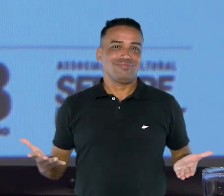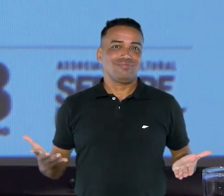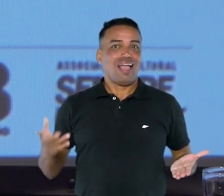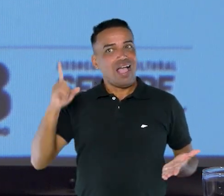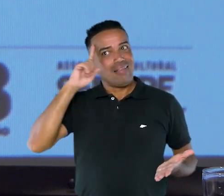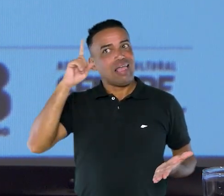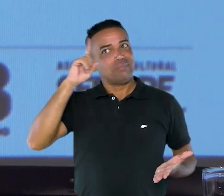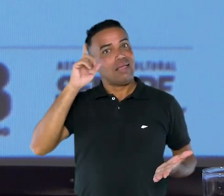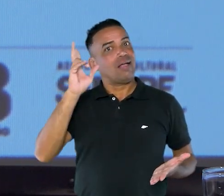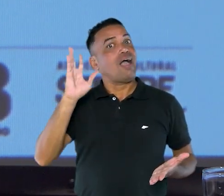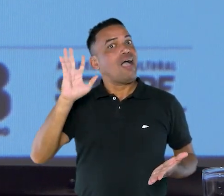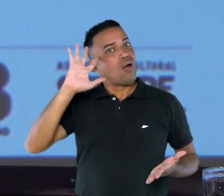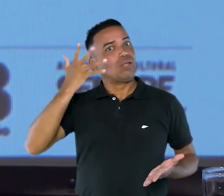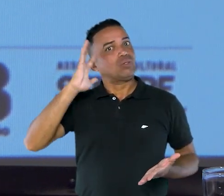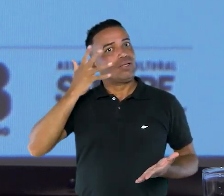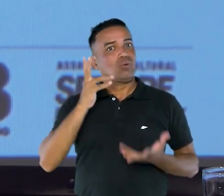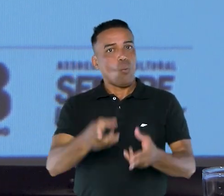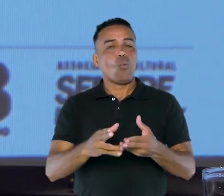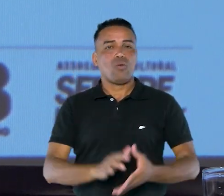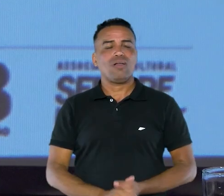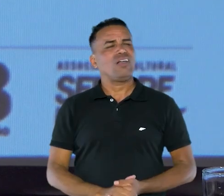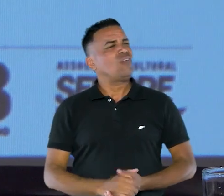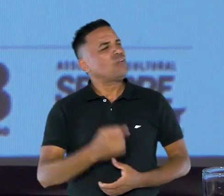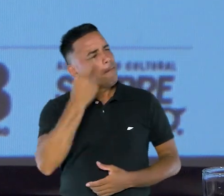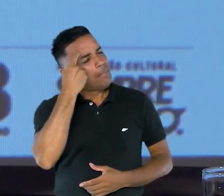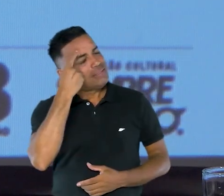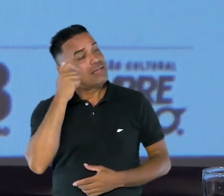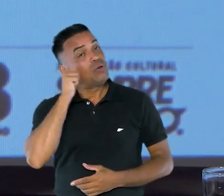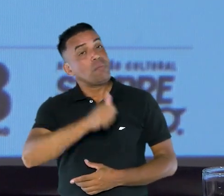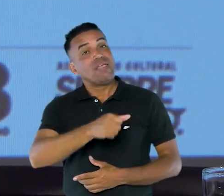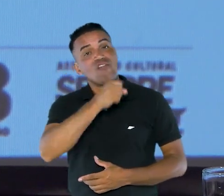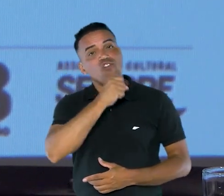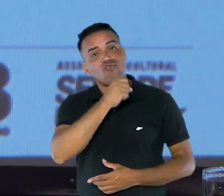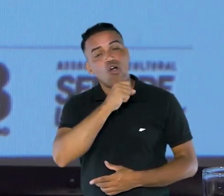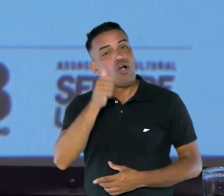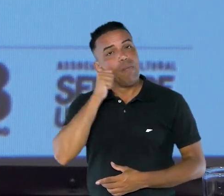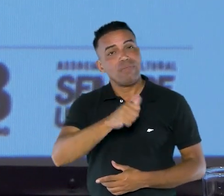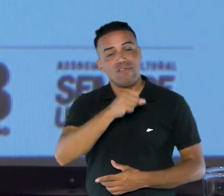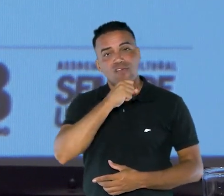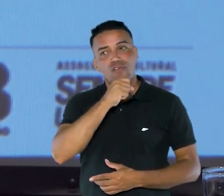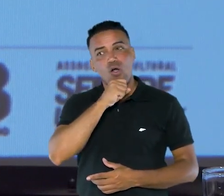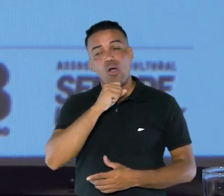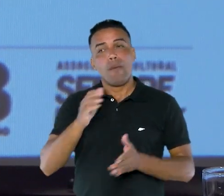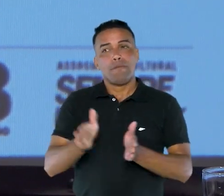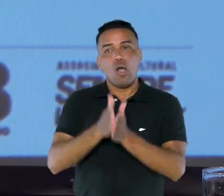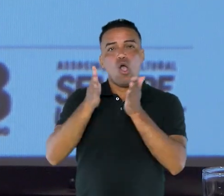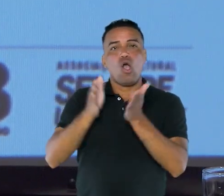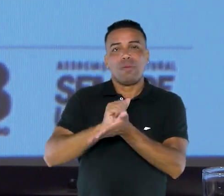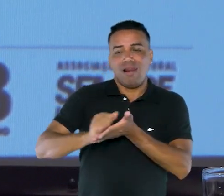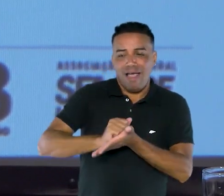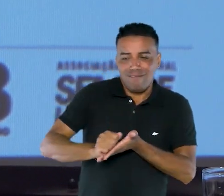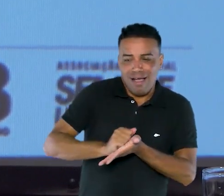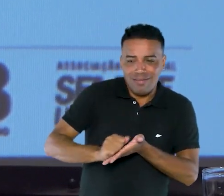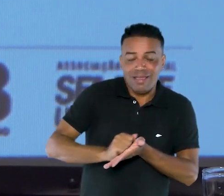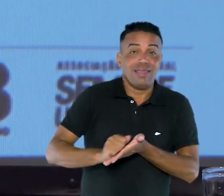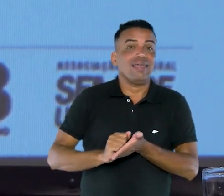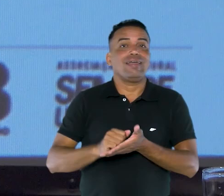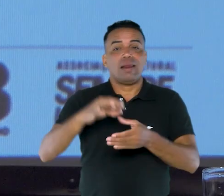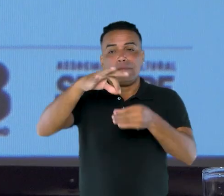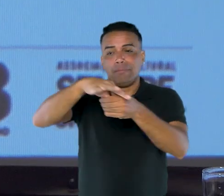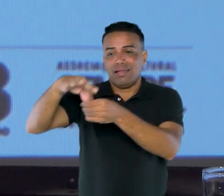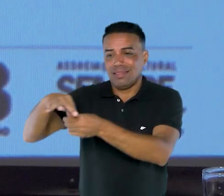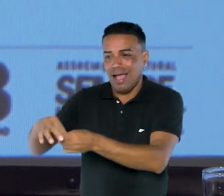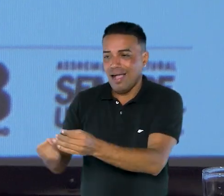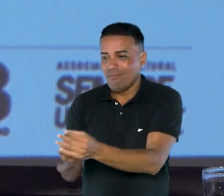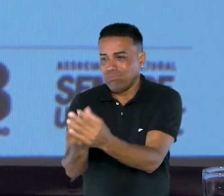E aí eu fico pensando na minha avó, que sempre foi uma mulher pobre, lavadeira, mas que tinha a hortinha dela, plantava as comidas